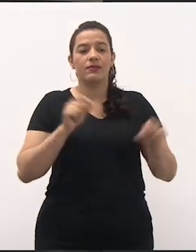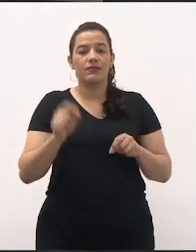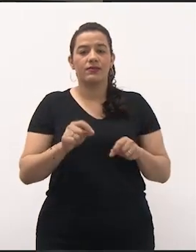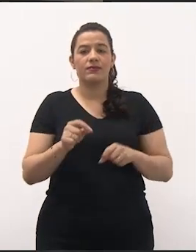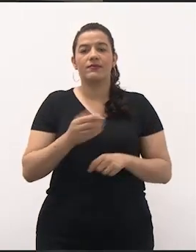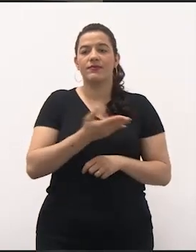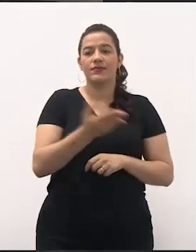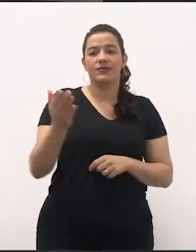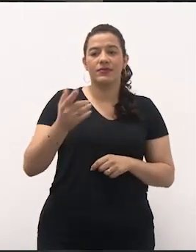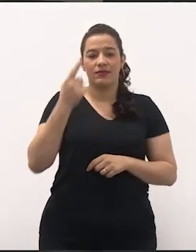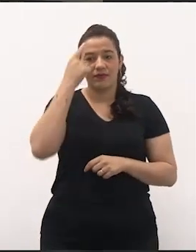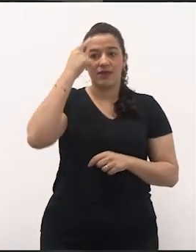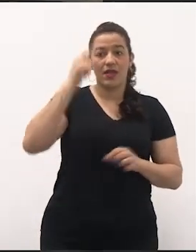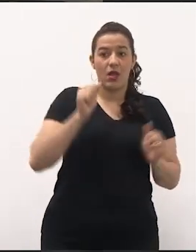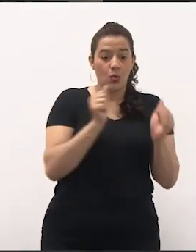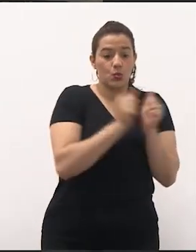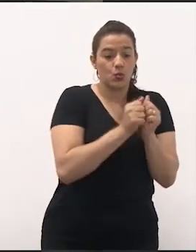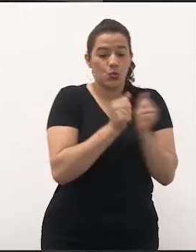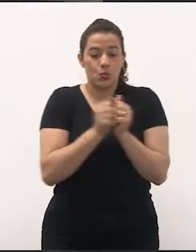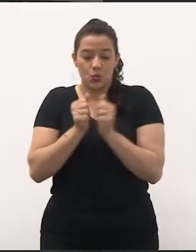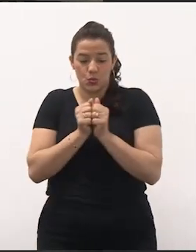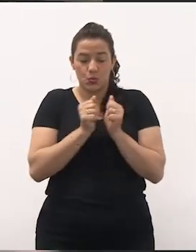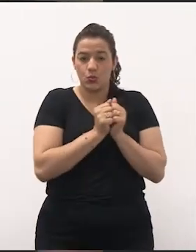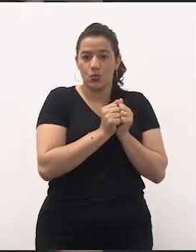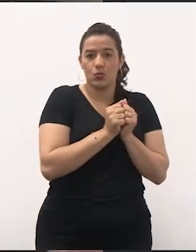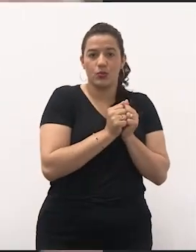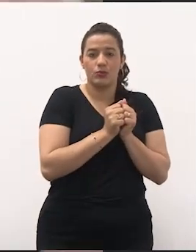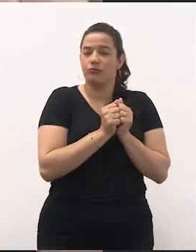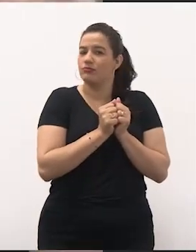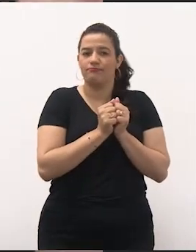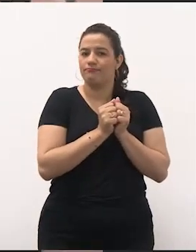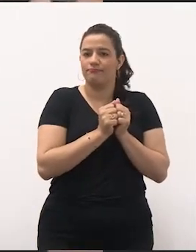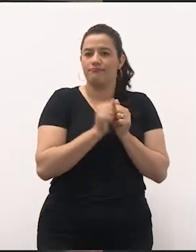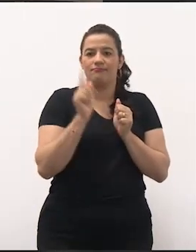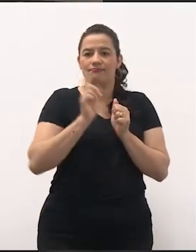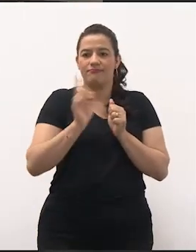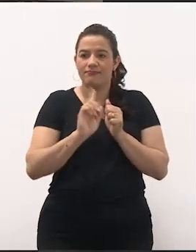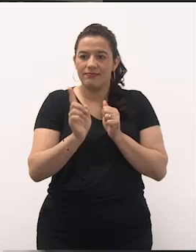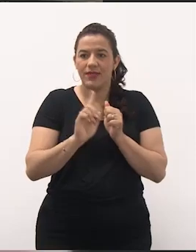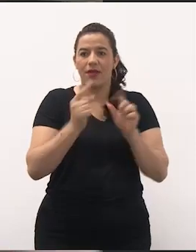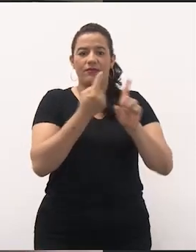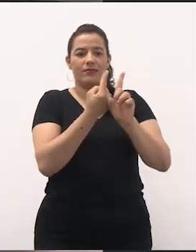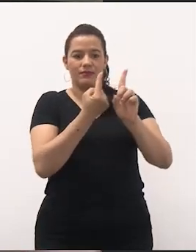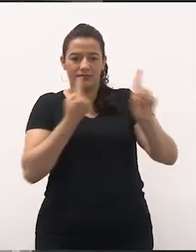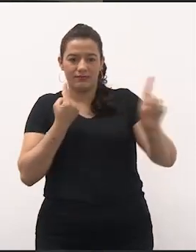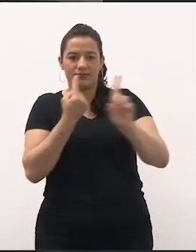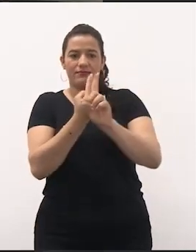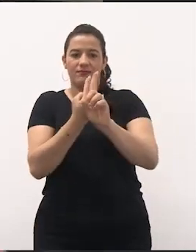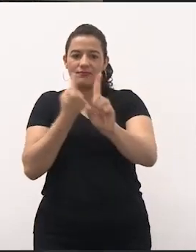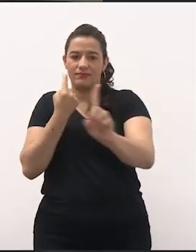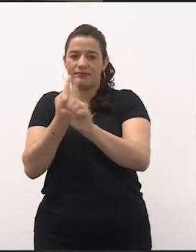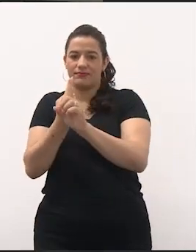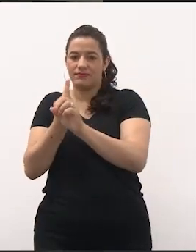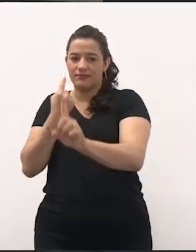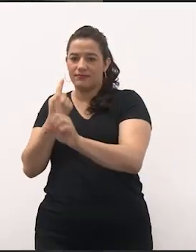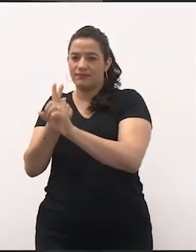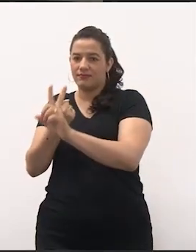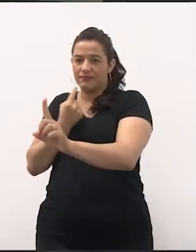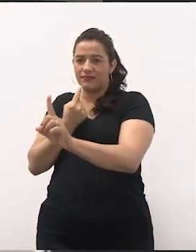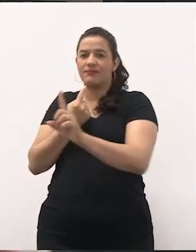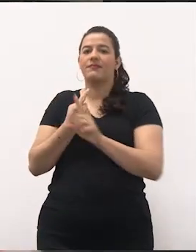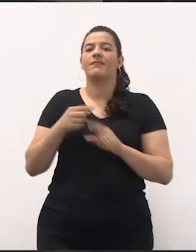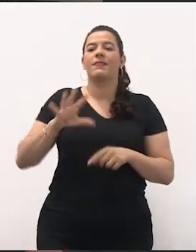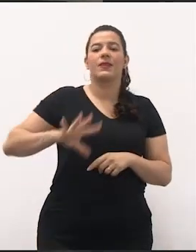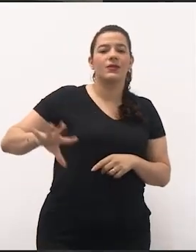vocês ficarem juntos, colados uns aos outros. Não, a gente vai manter o distanciamento social, a gente vai manter os protocolos,